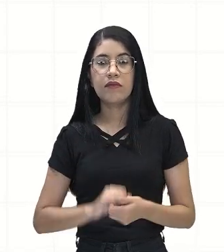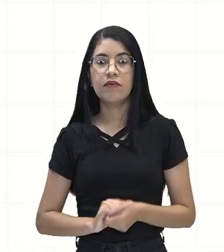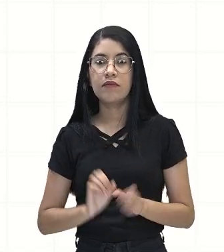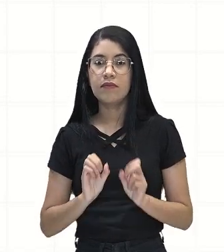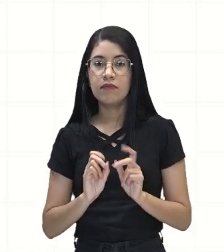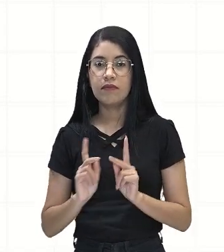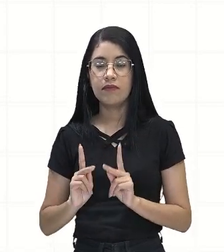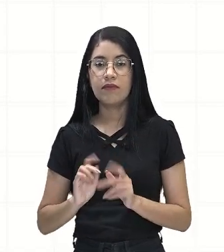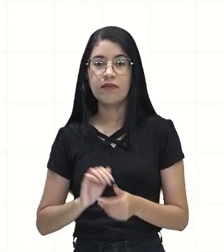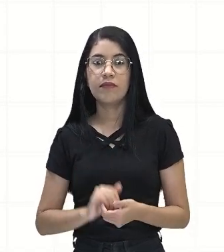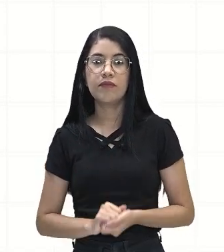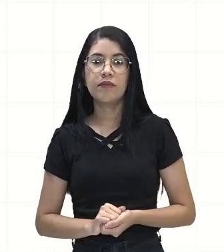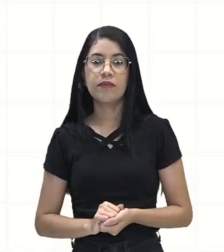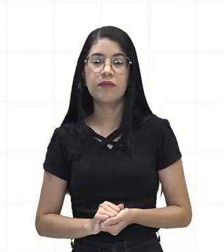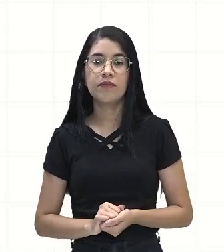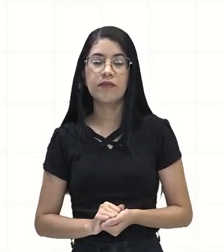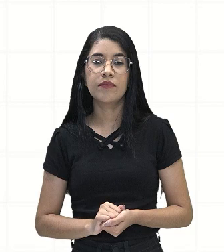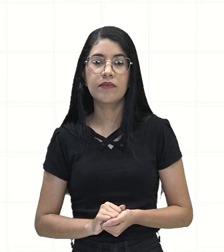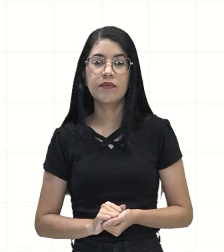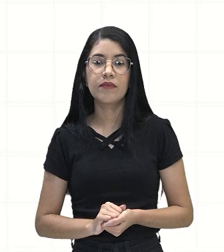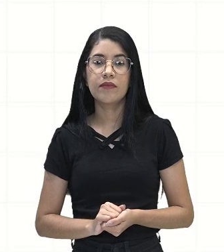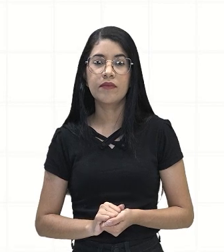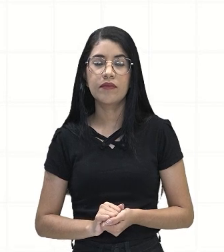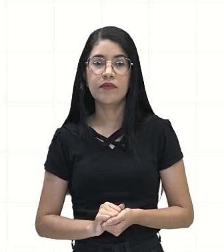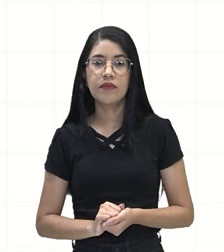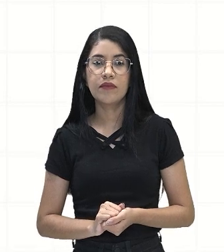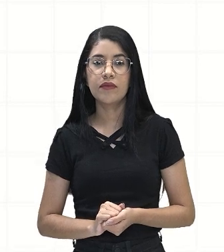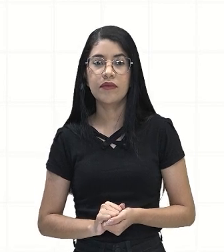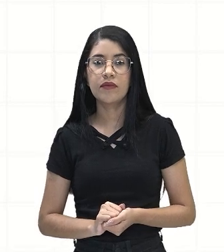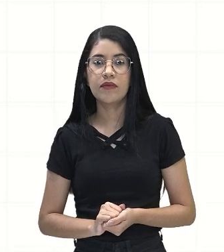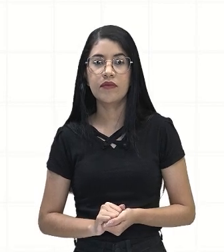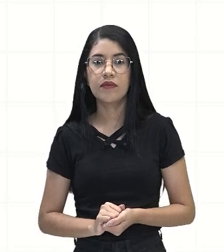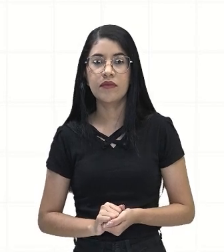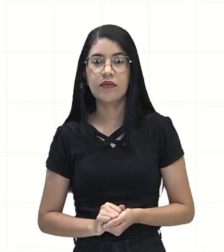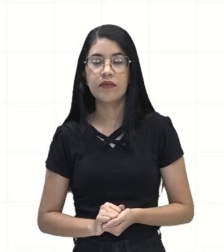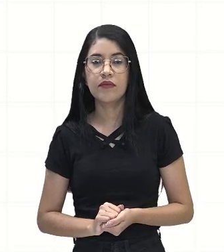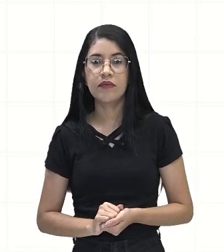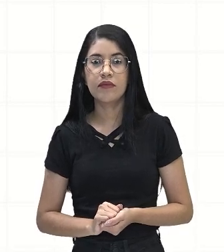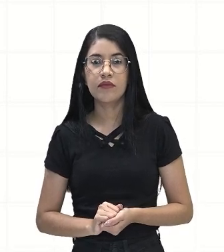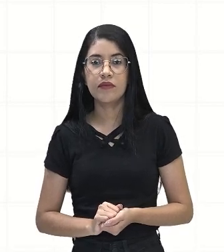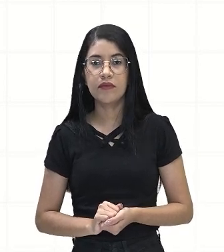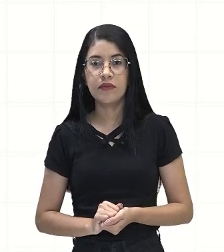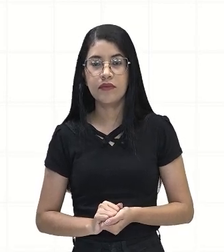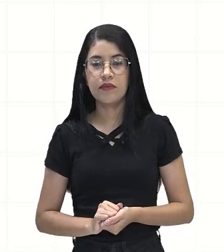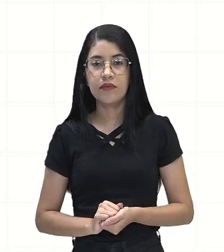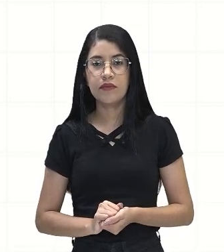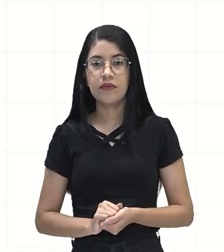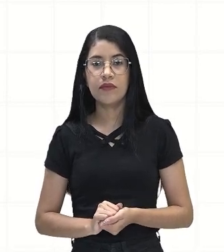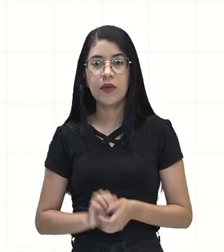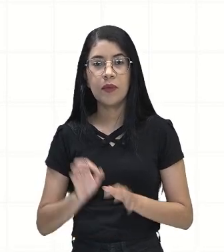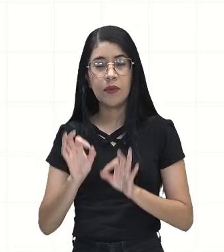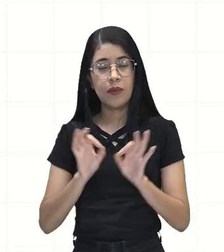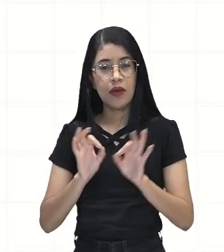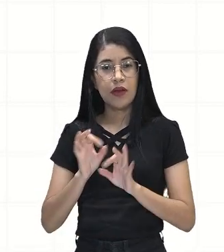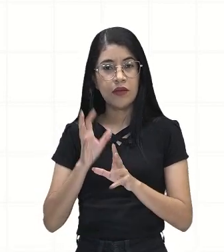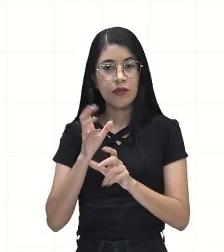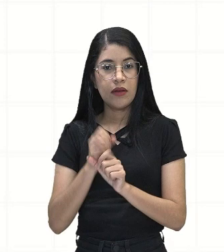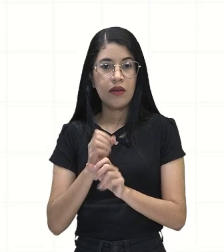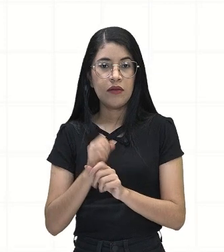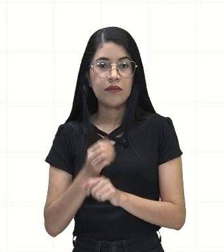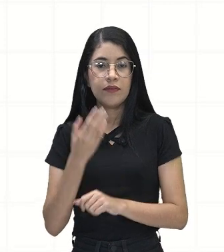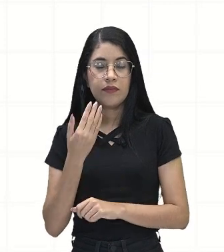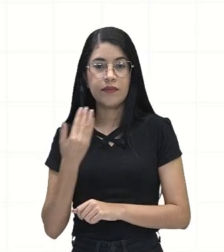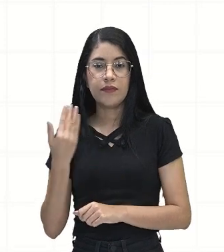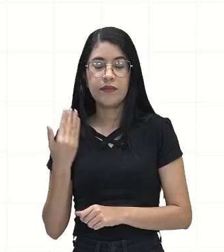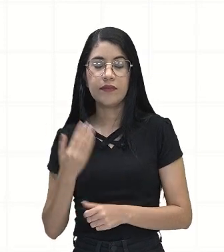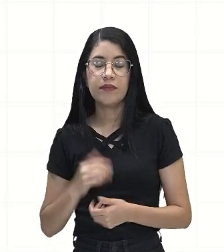Beleza? Tranquilo? Então, numericamente fazendo agora, nós vamos ter isso aqui, ó.